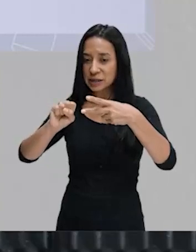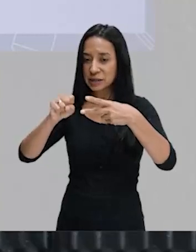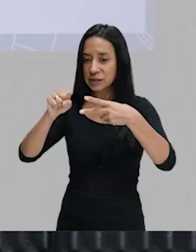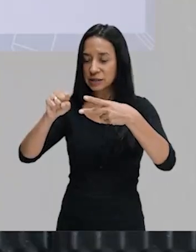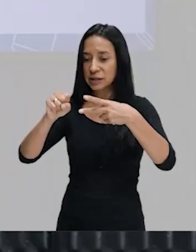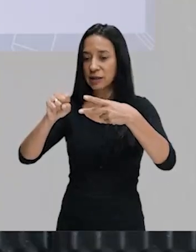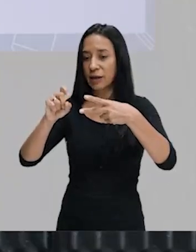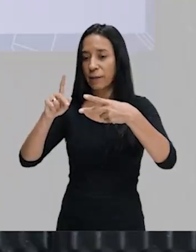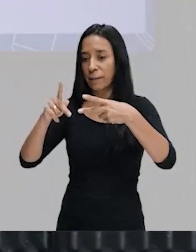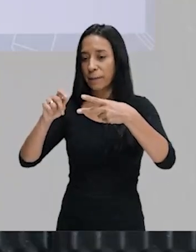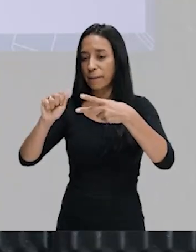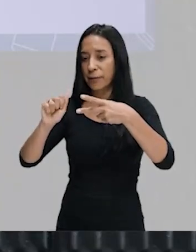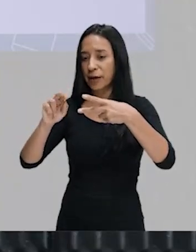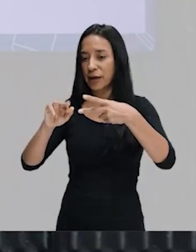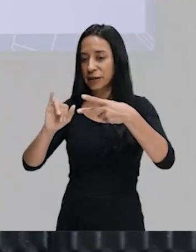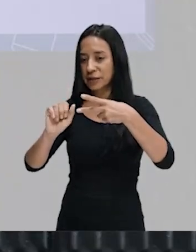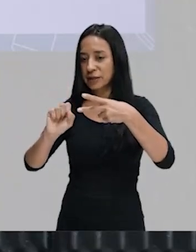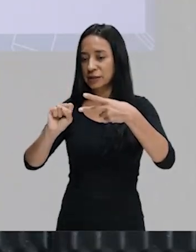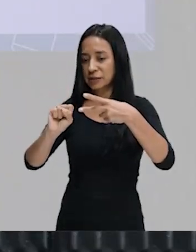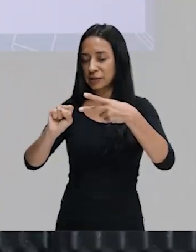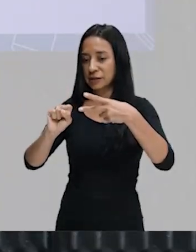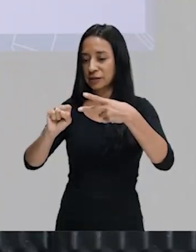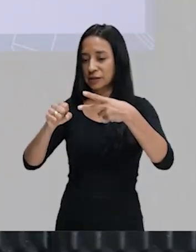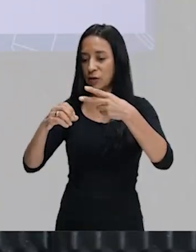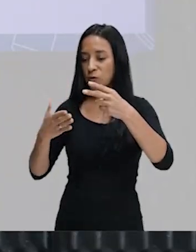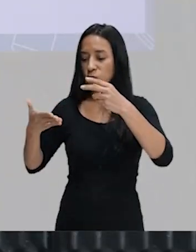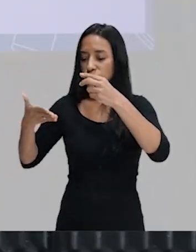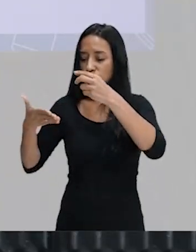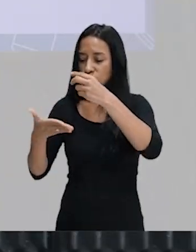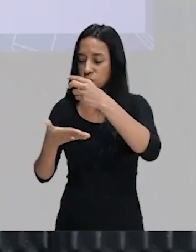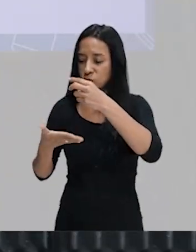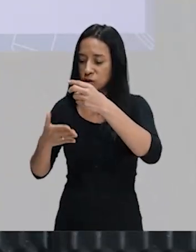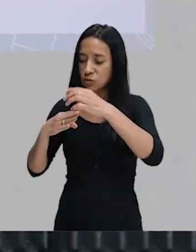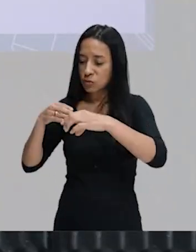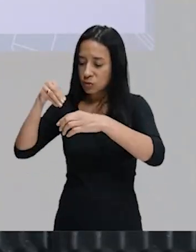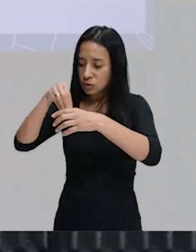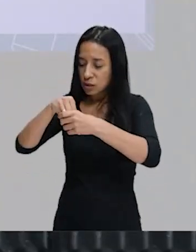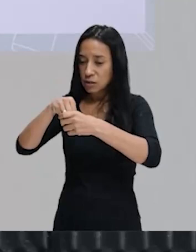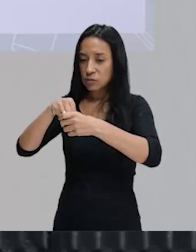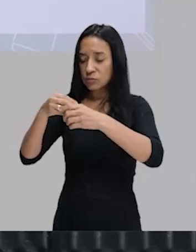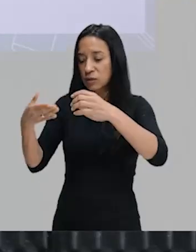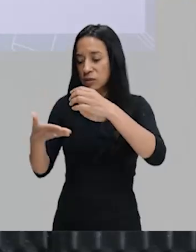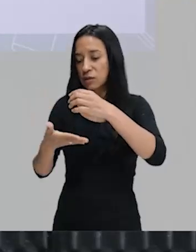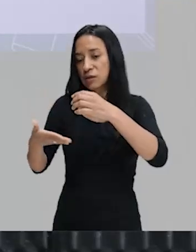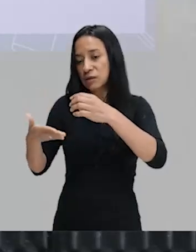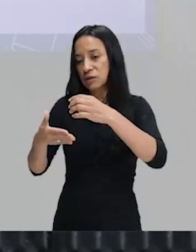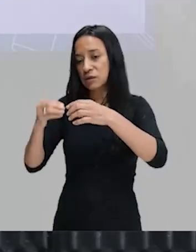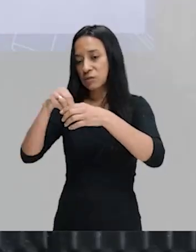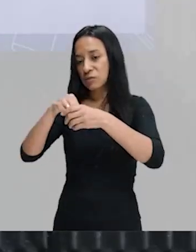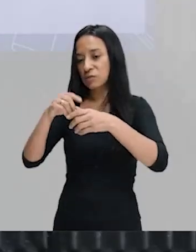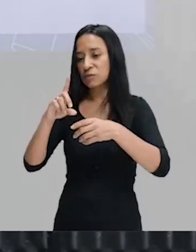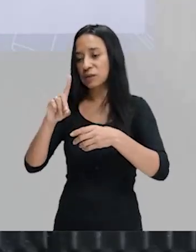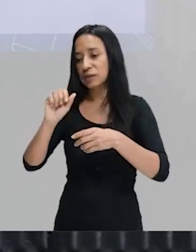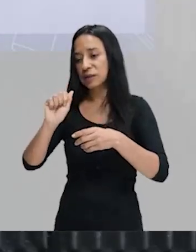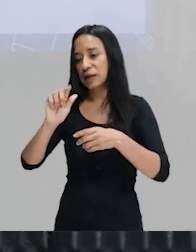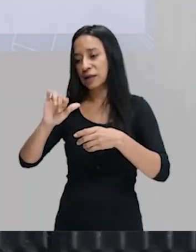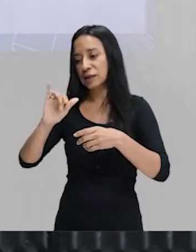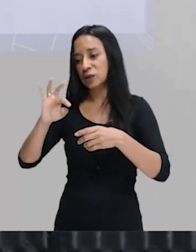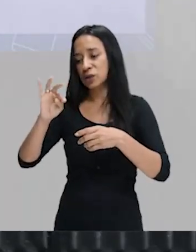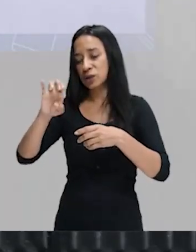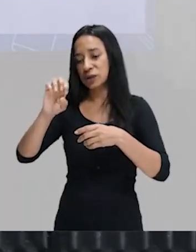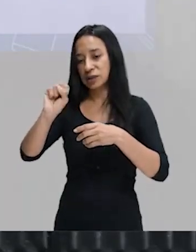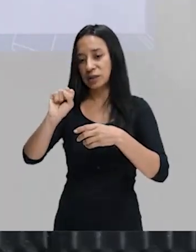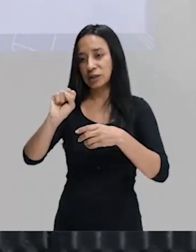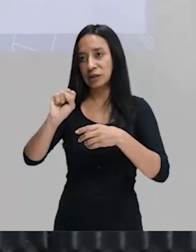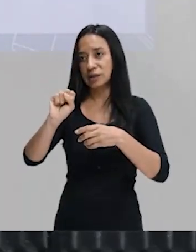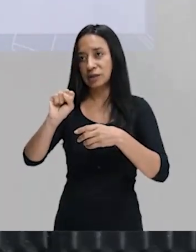párias existe a classe, o grupo mais baixo, mais inferior, que são os Dalits. Já ouviu